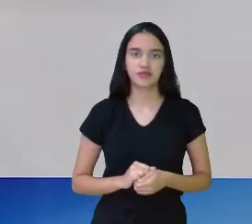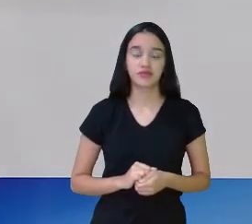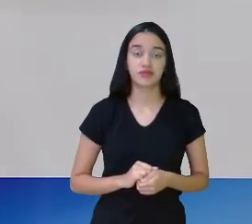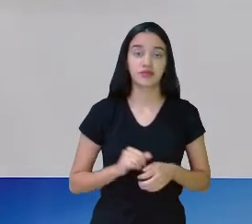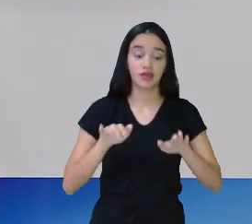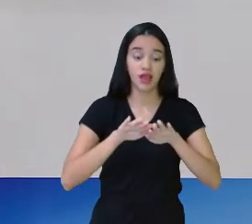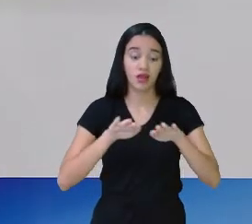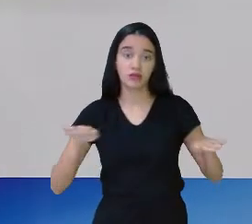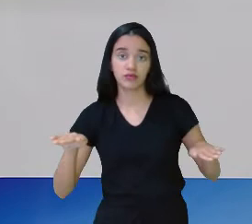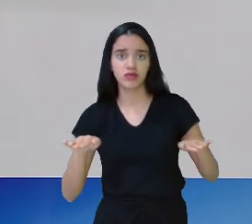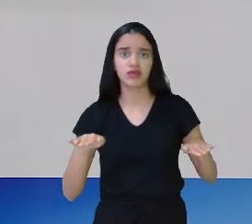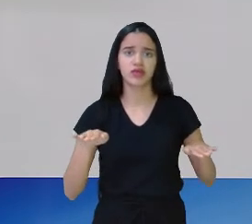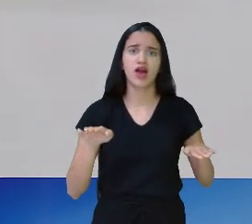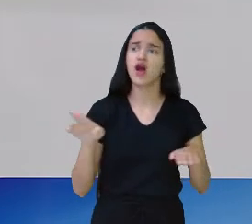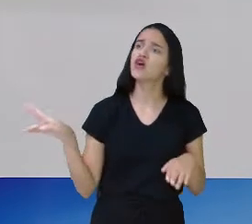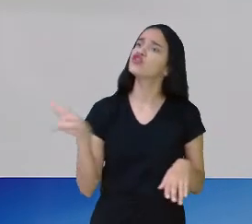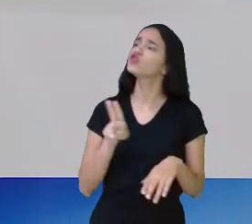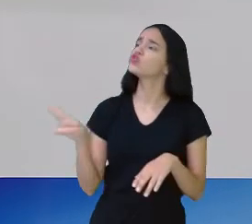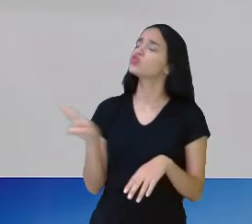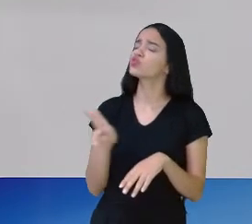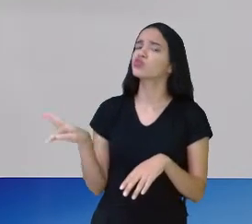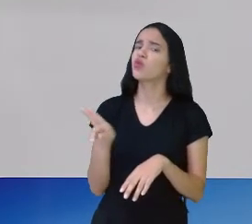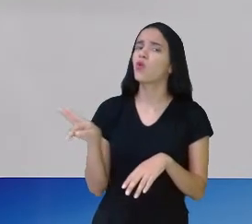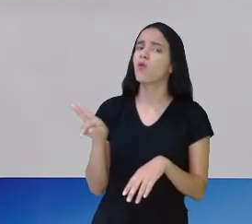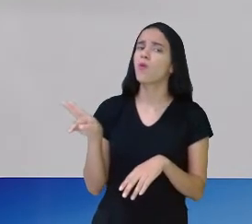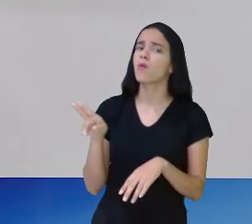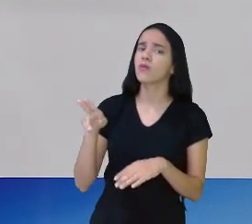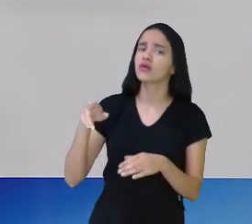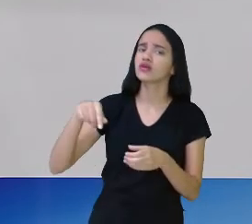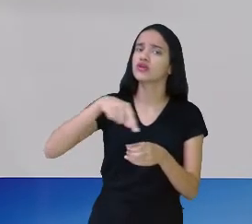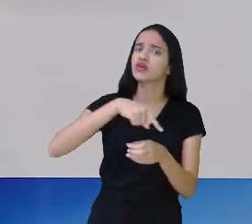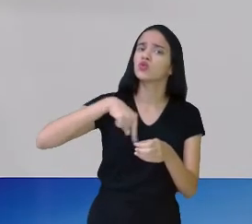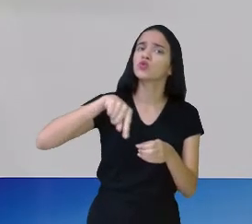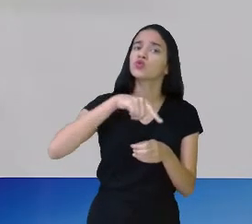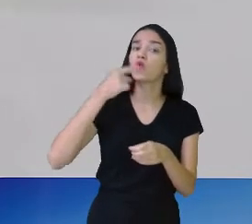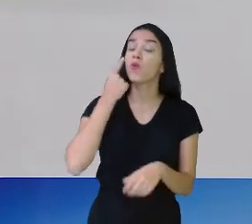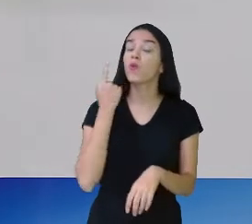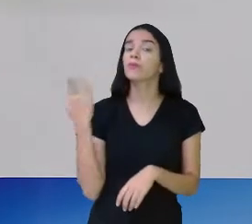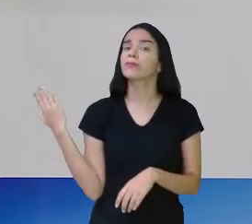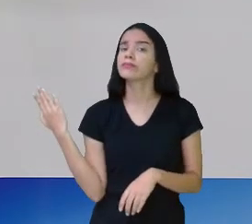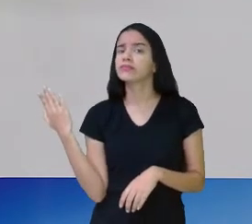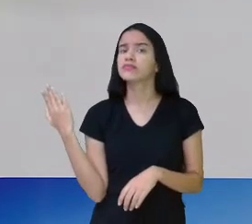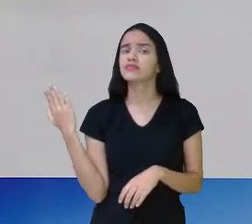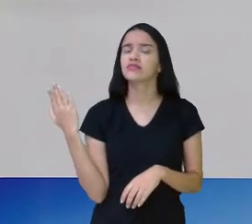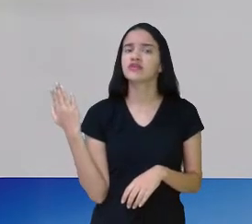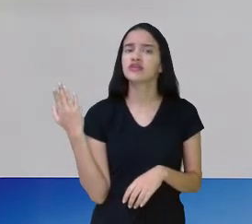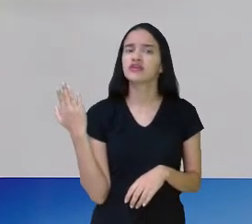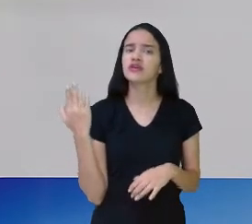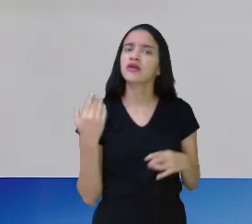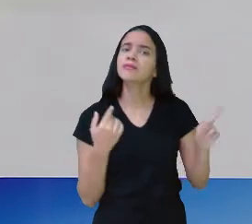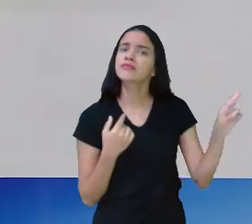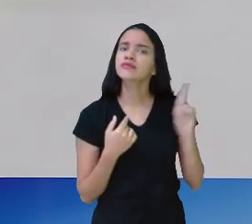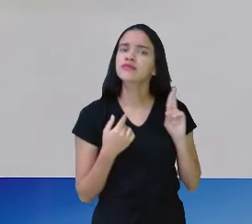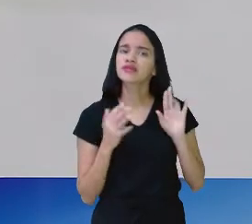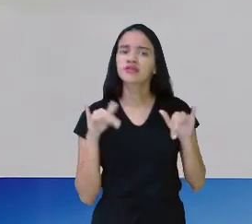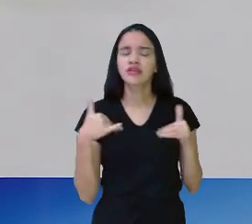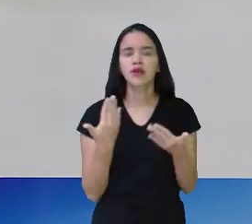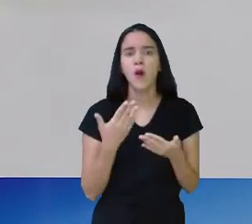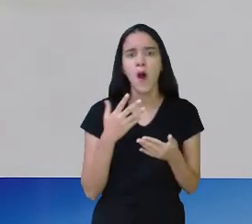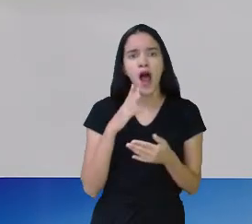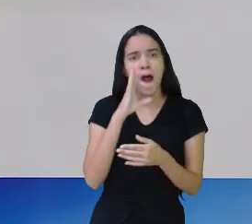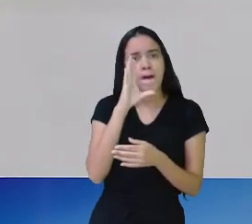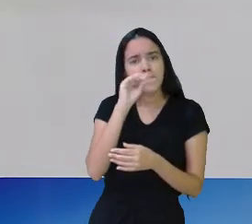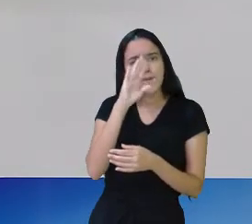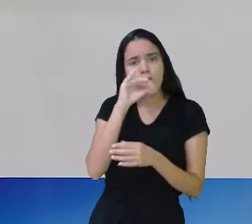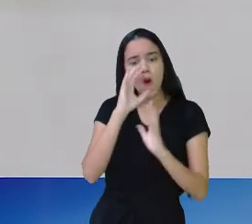Figura plana. Como é o nome dessa figura plana? Como é o nome, 5º ano? Diz pra mim. Não venha me dizendo bola